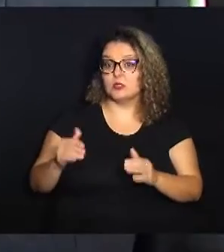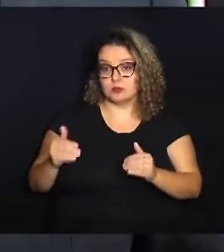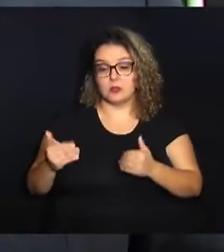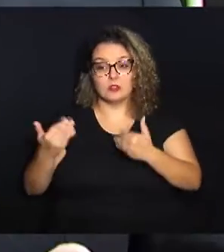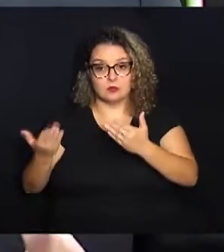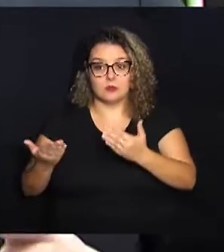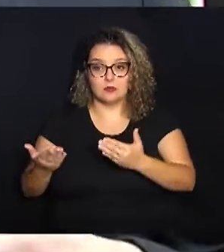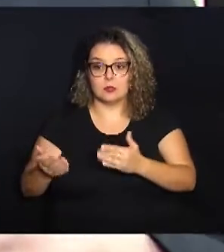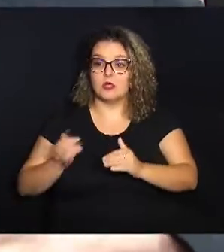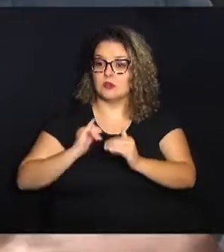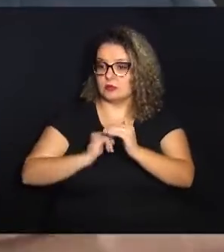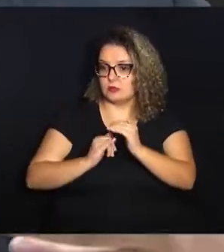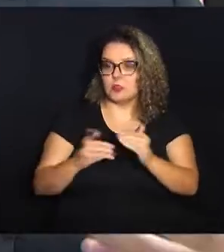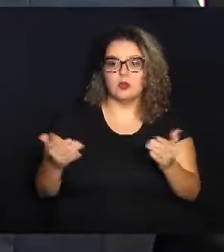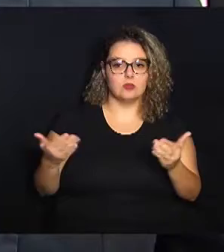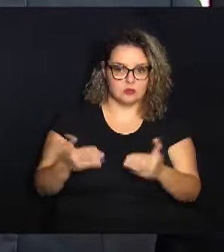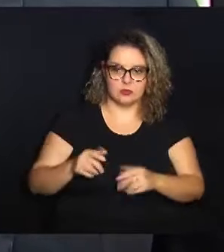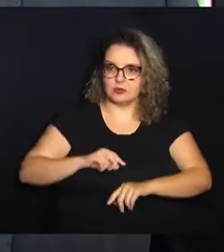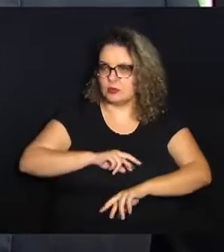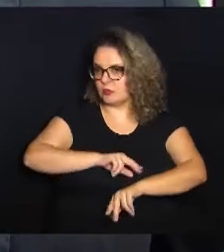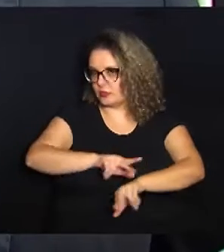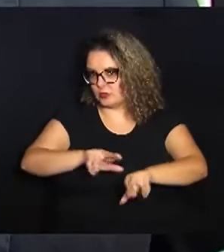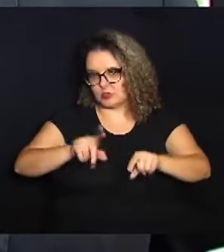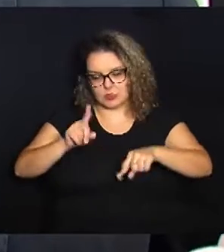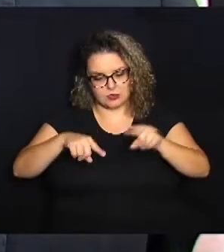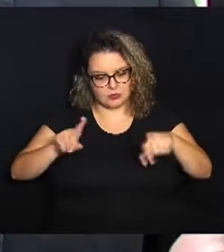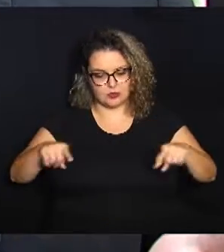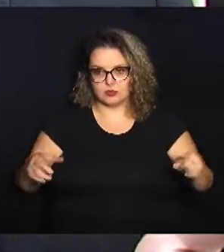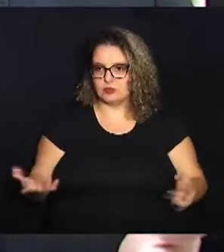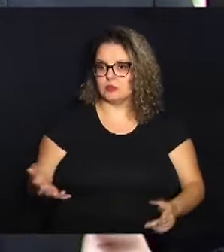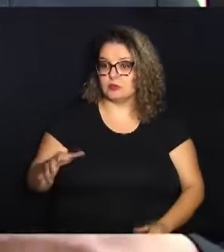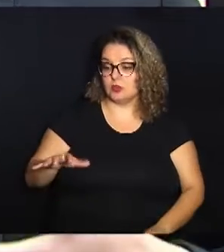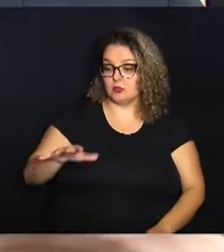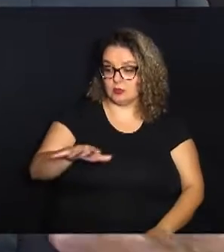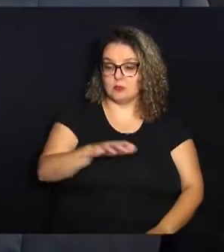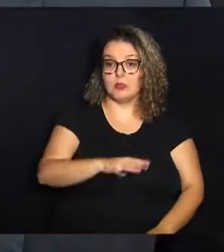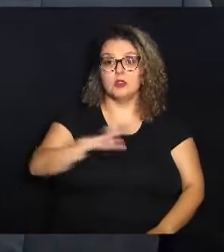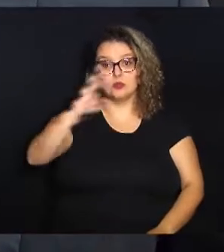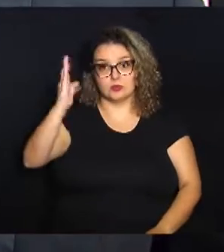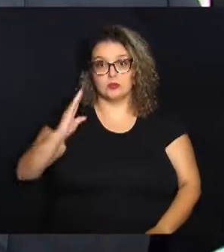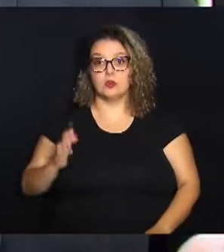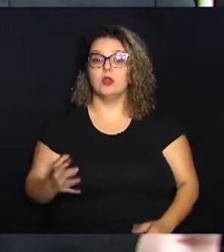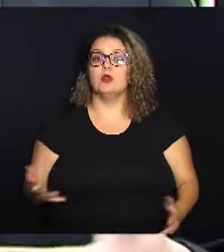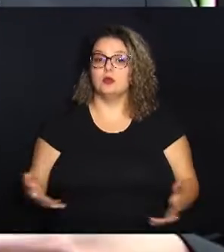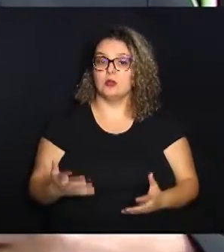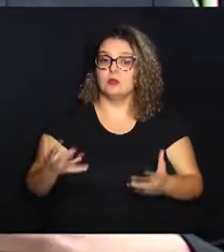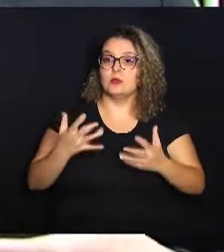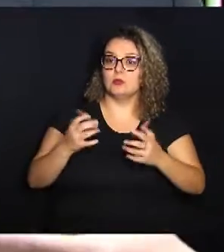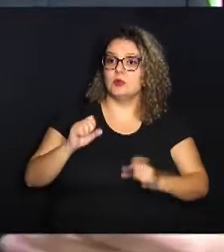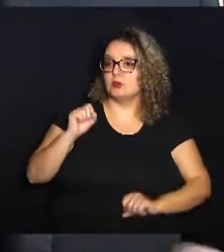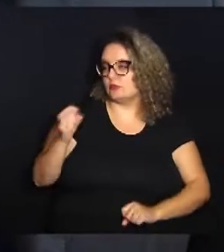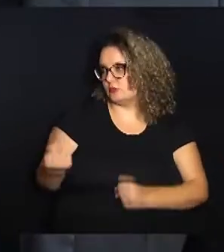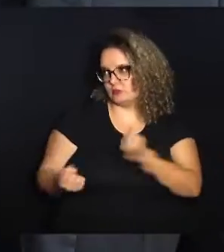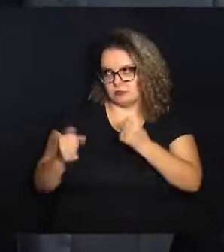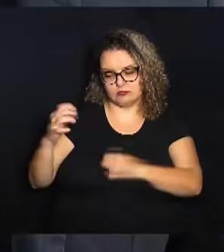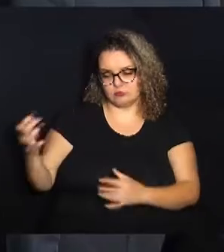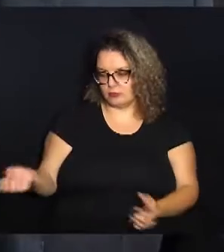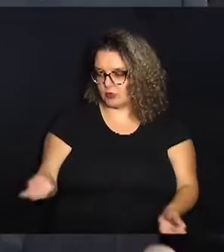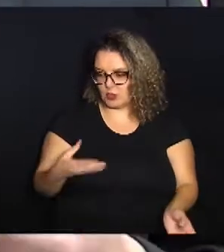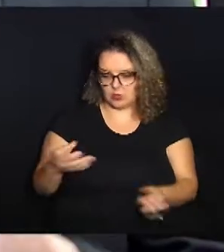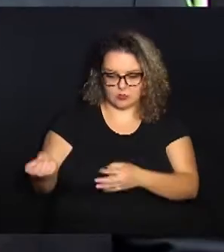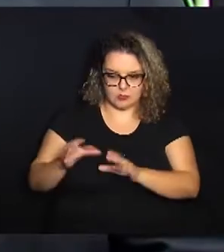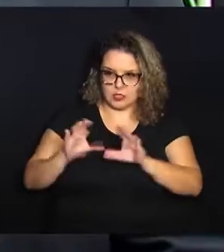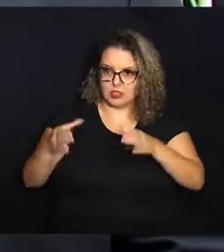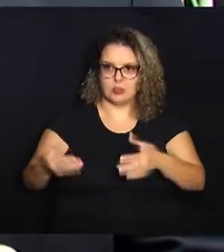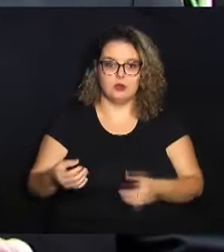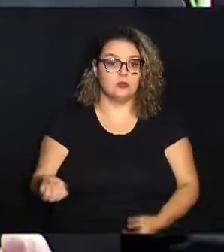meio dessas startups que hoje estão nos mais diversos cantos do Brasil e promovem inovação nas suas comunidades, desde trabalhando com novos ingredientes,